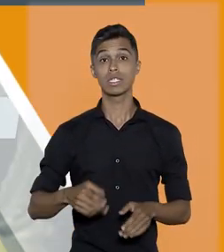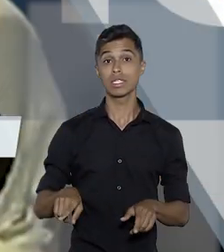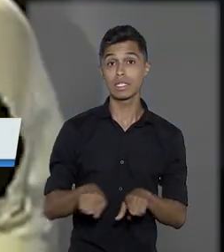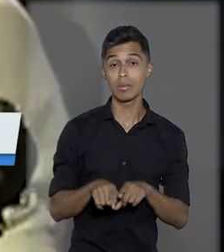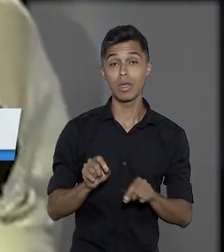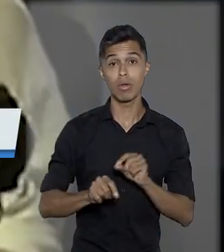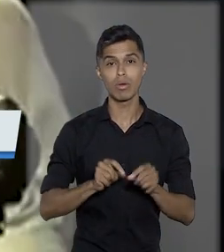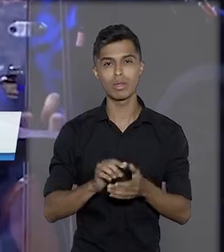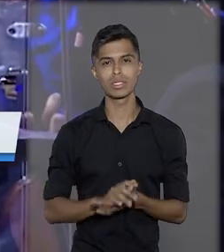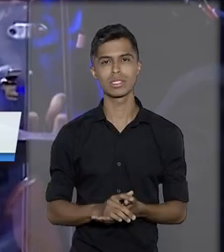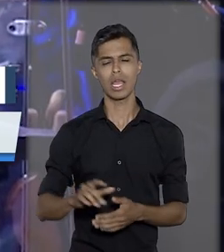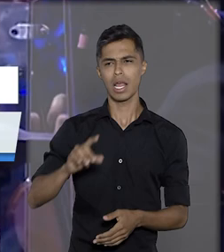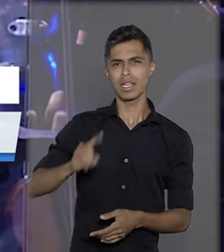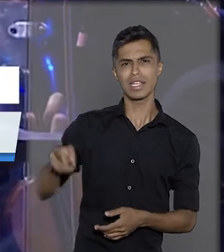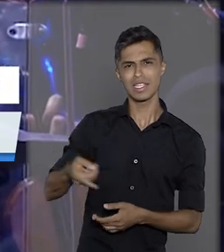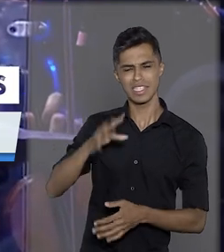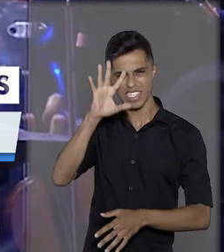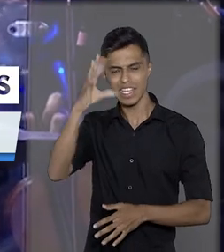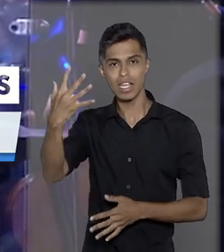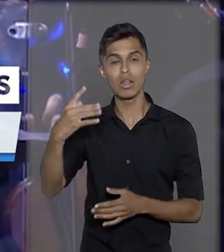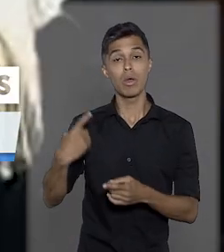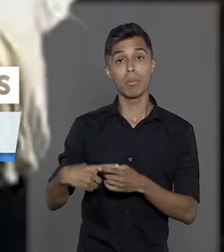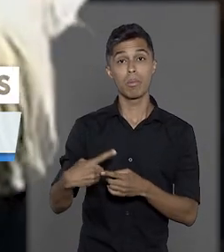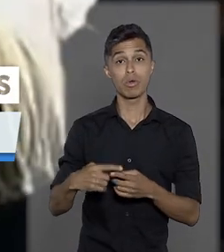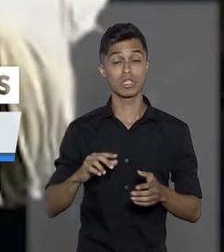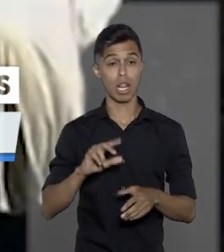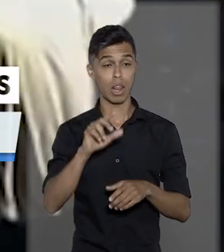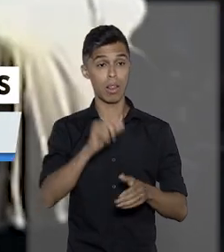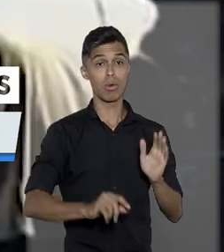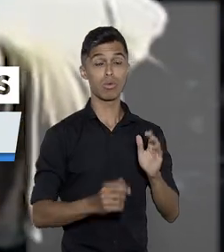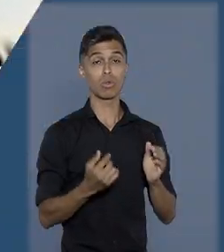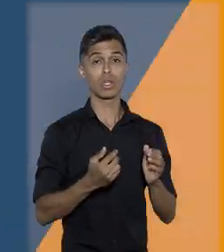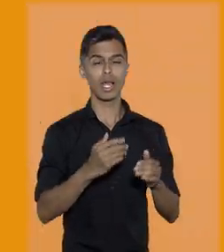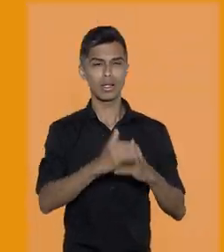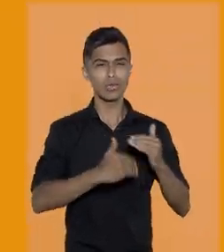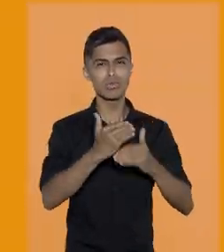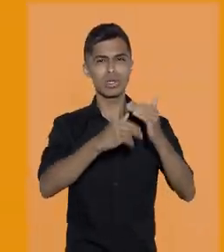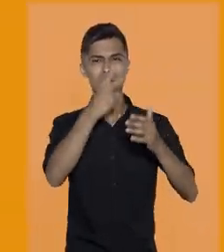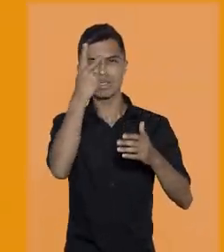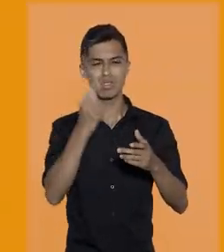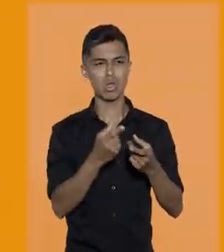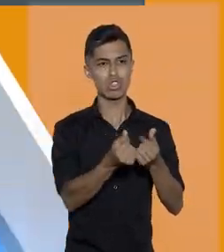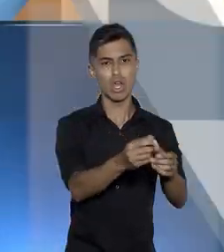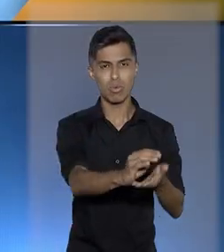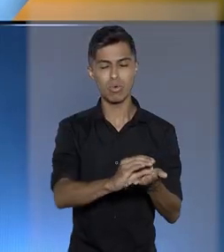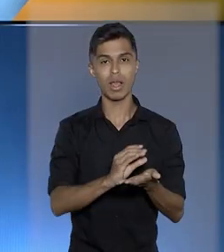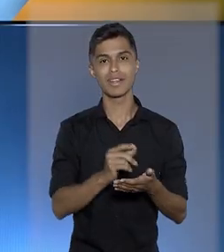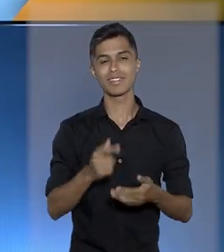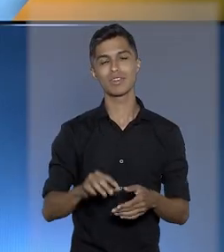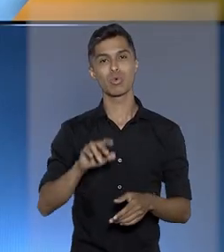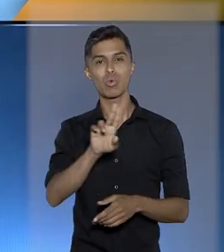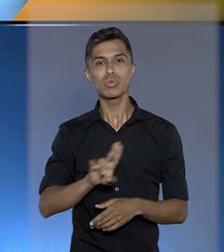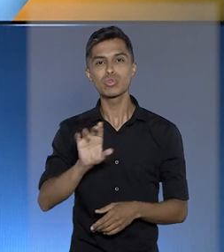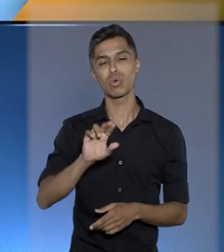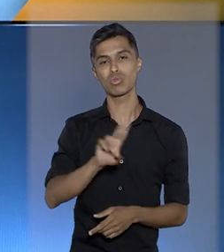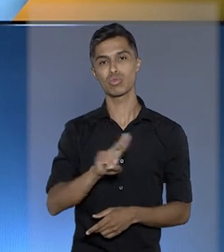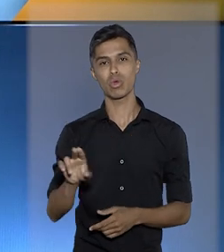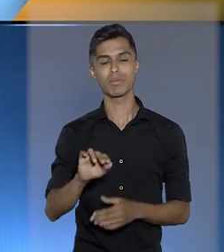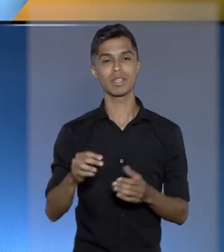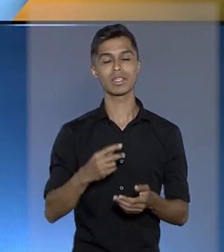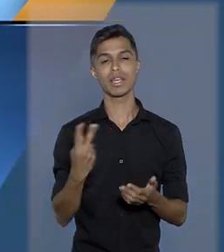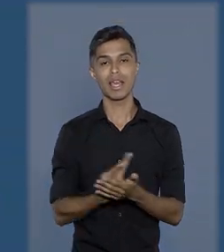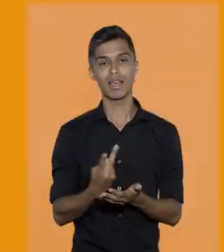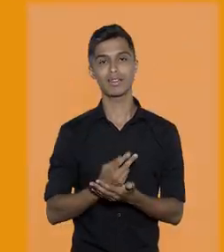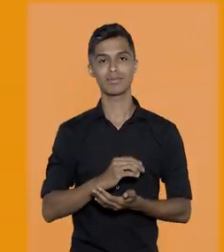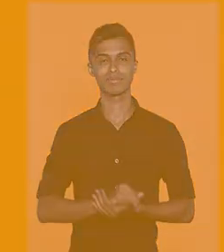anulada decisão que imposto de visão de lucros pelo uso do nome Legião Urbana o STJ notícias começa